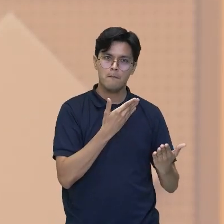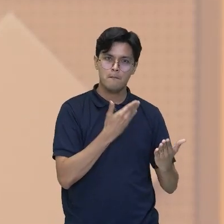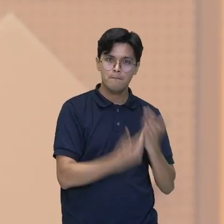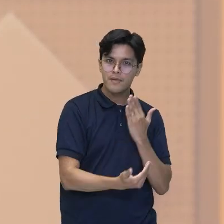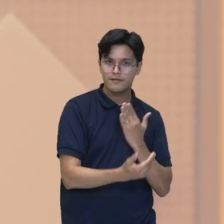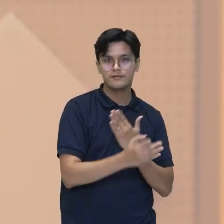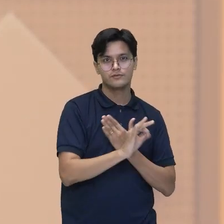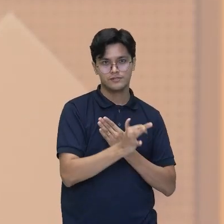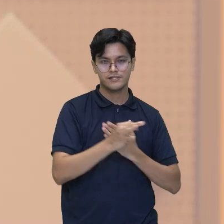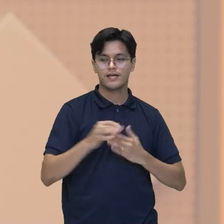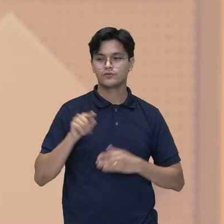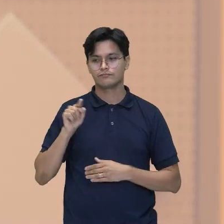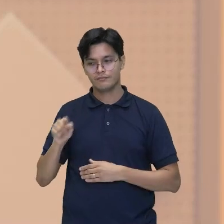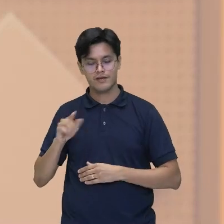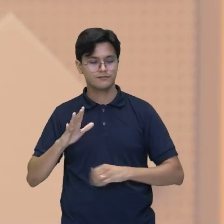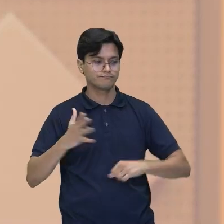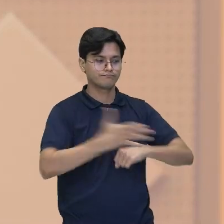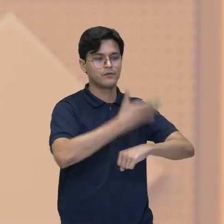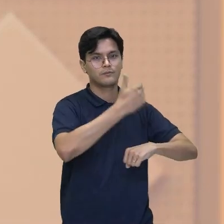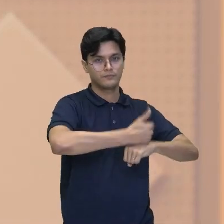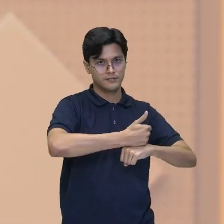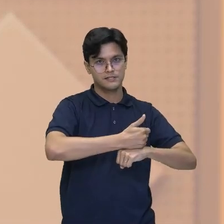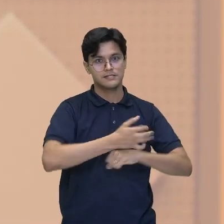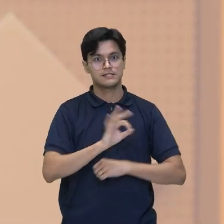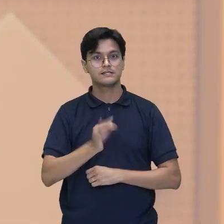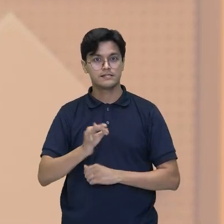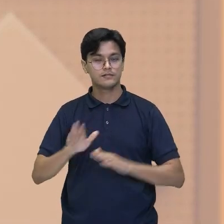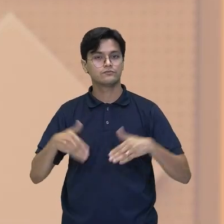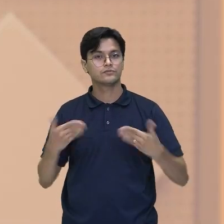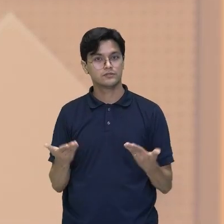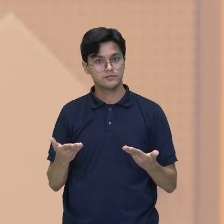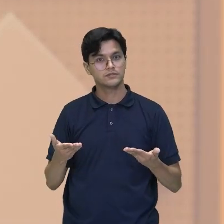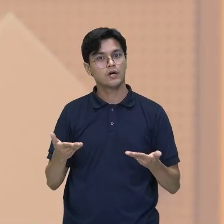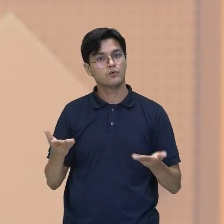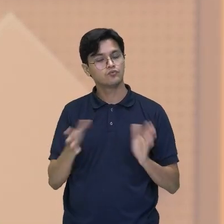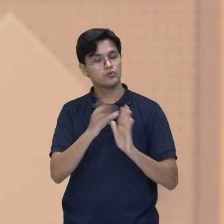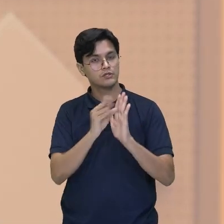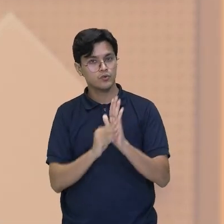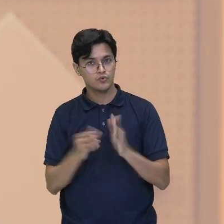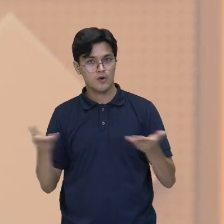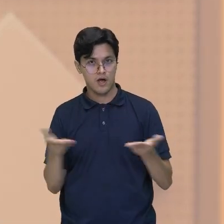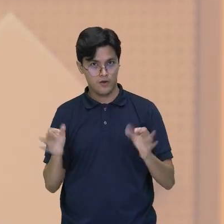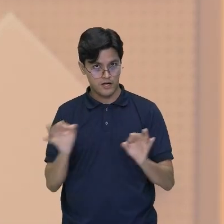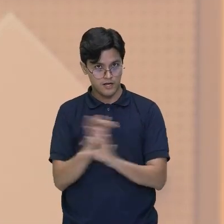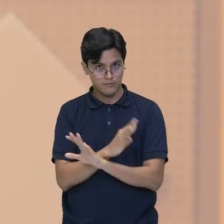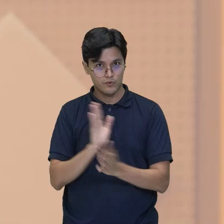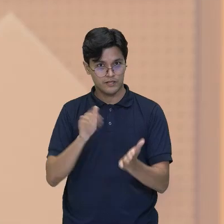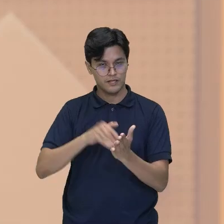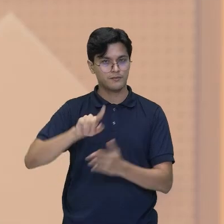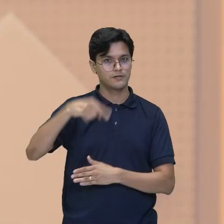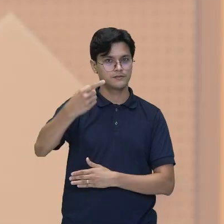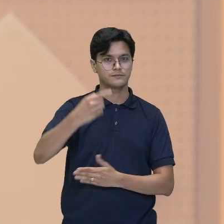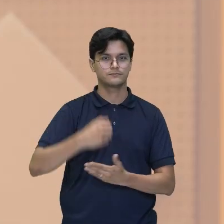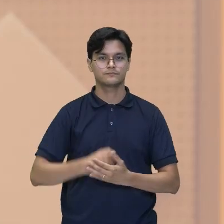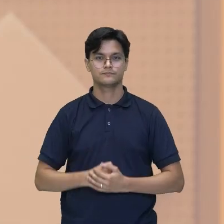de colonização da América, certo? Então, este foi o conteúdo da nossa aula e até a próxima.